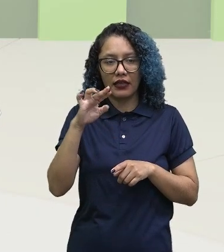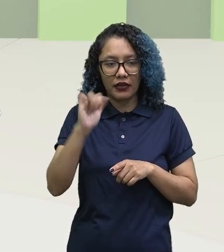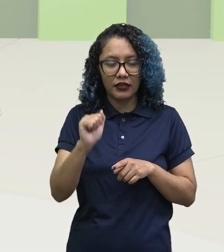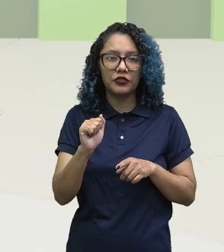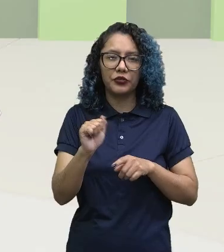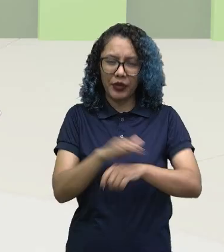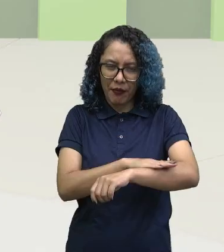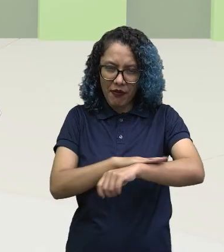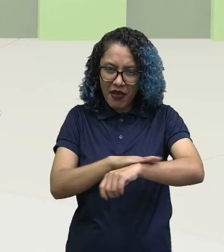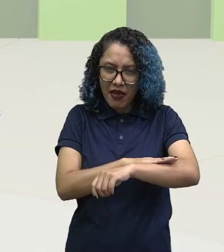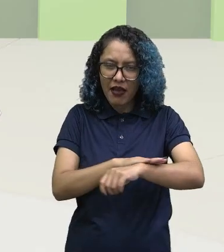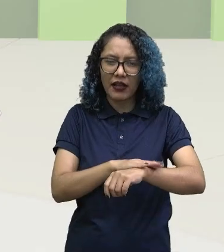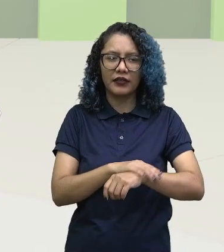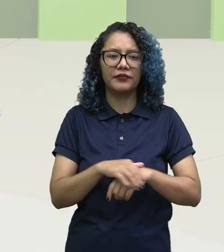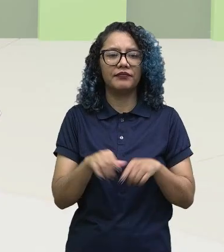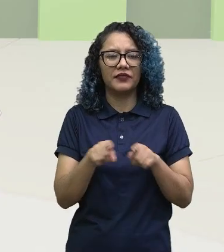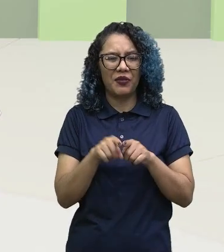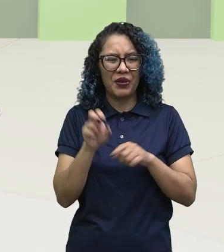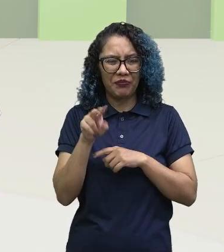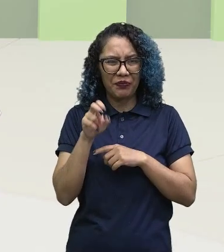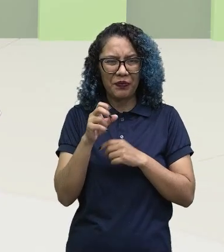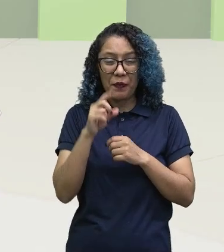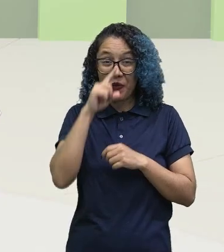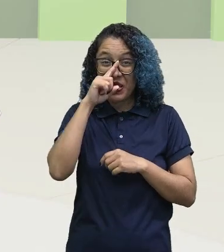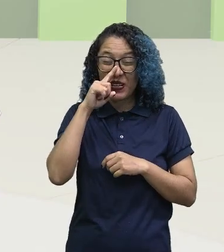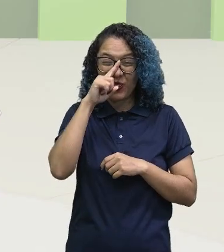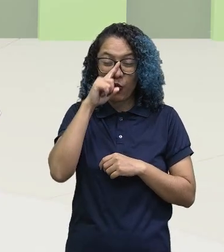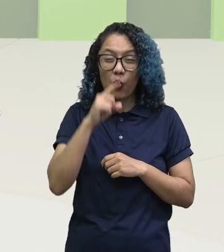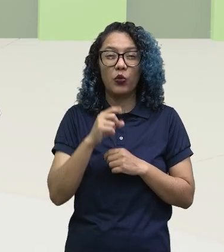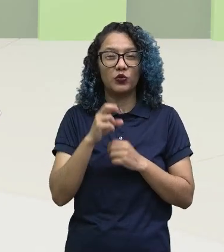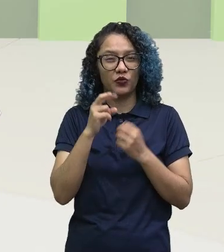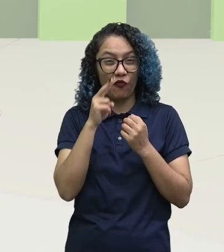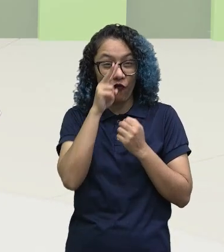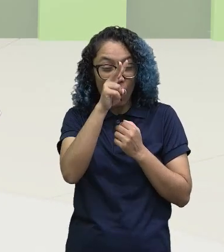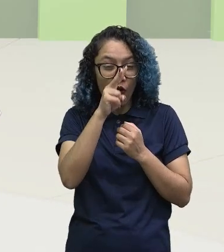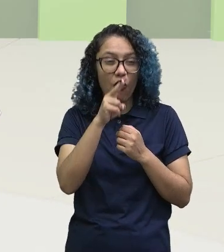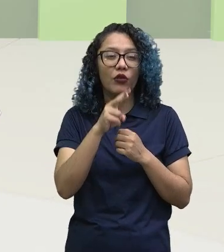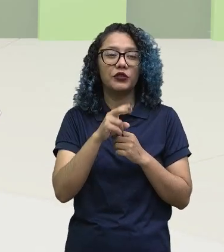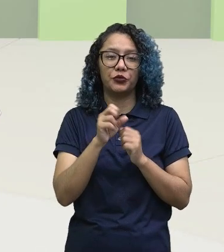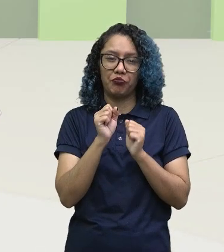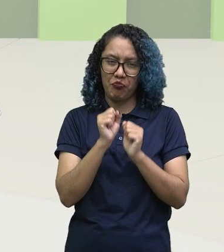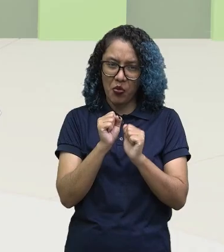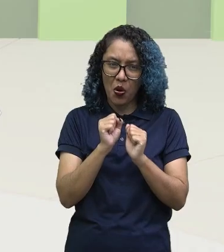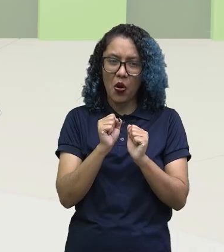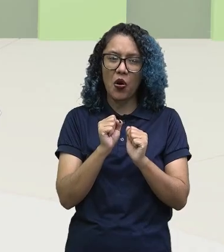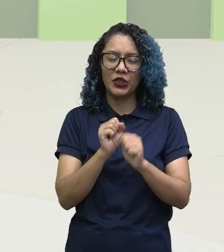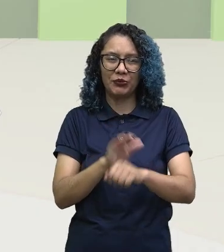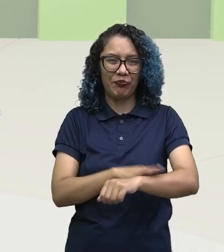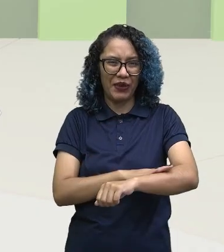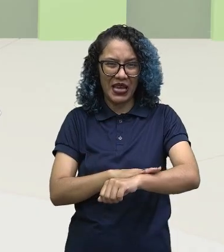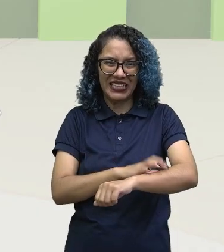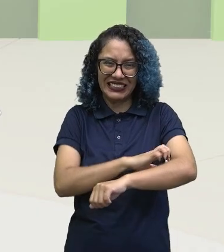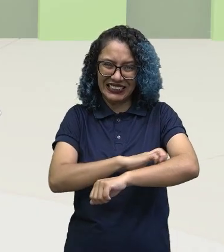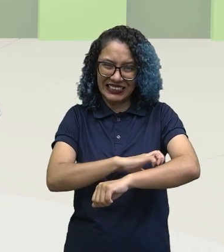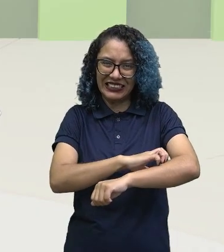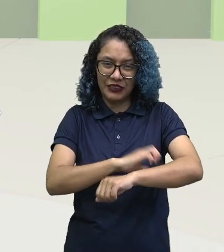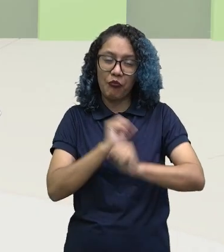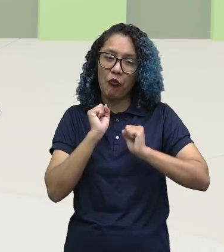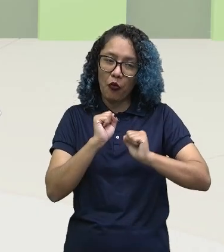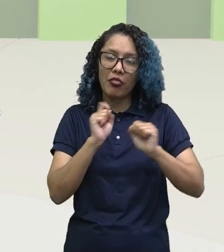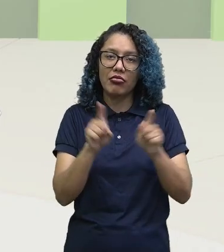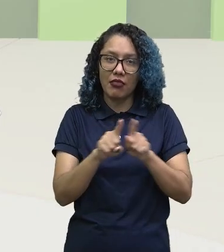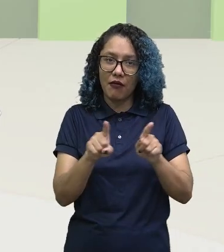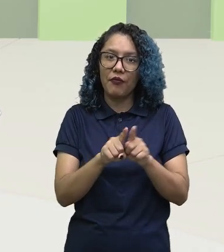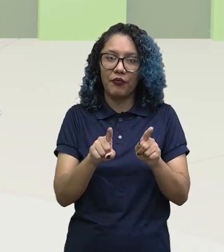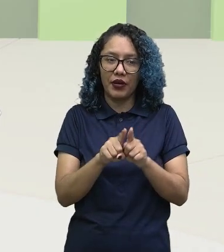Toxicidade aguda. Então, bastante atenção naquele ali, porque pode ser irritante na pele, né? Que quando